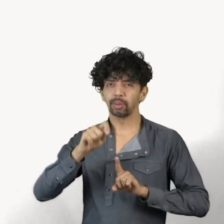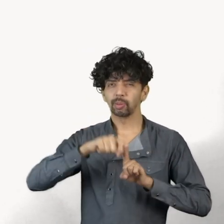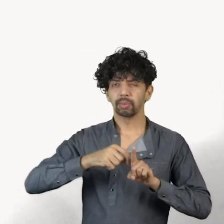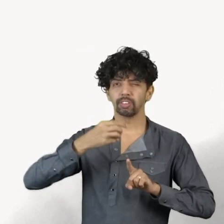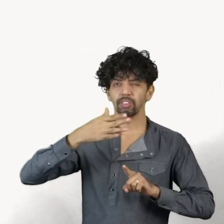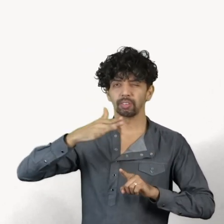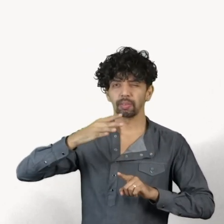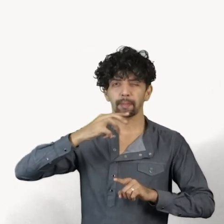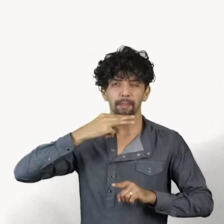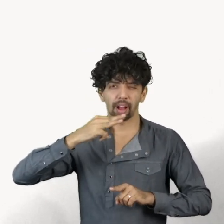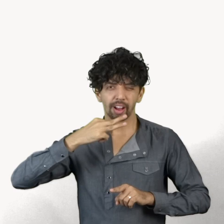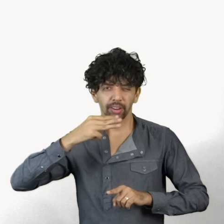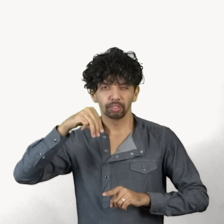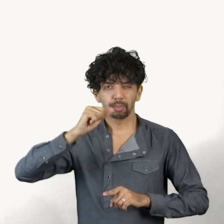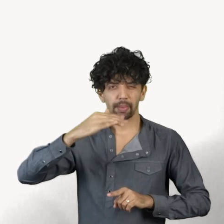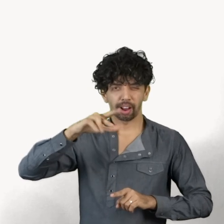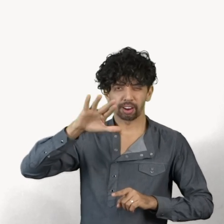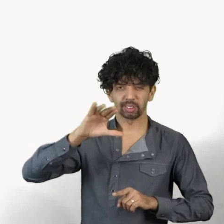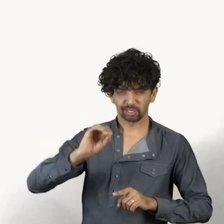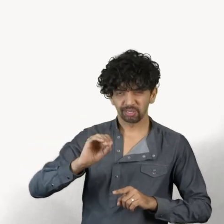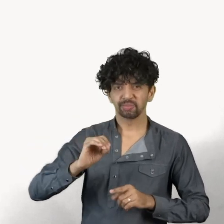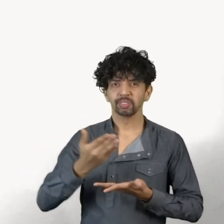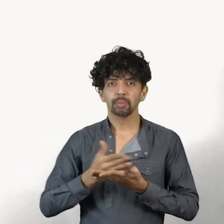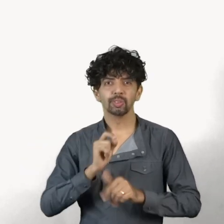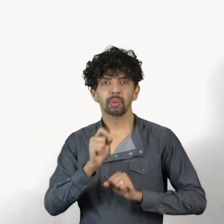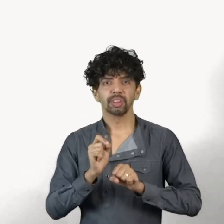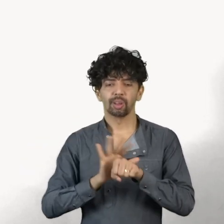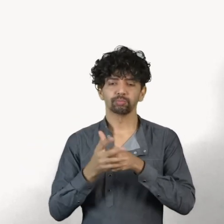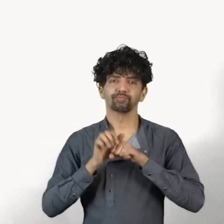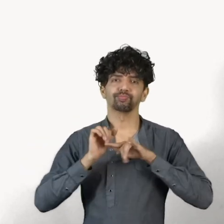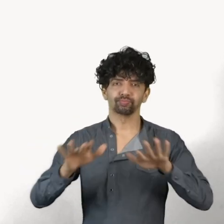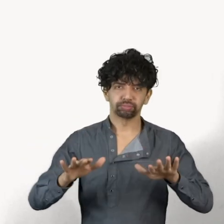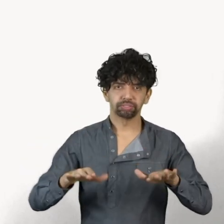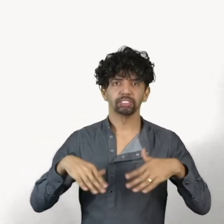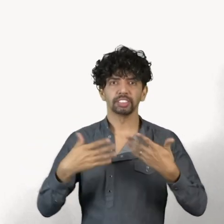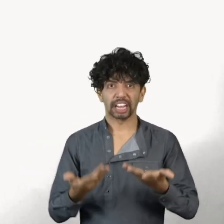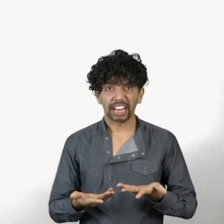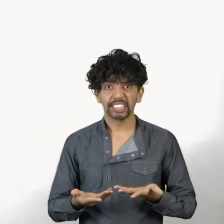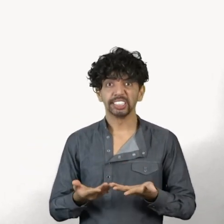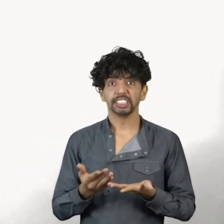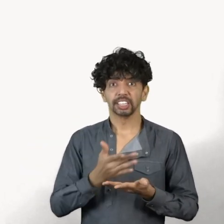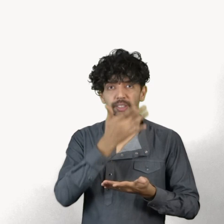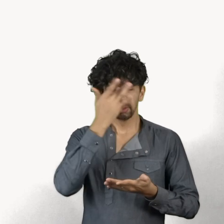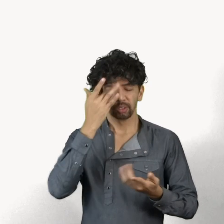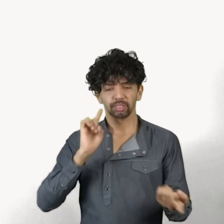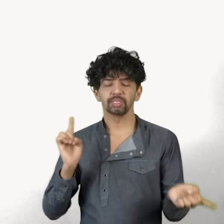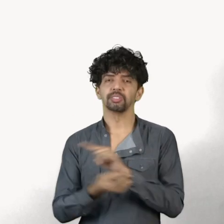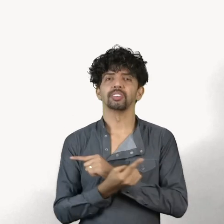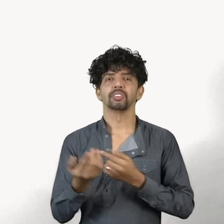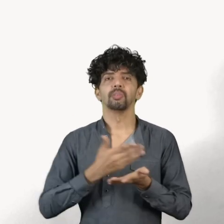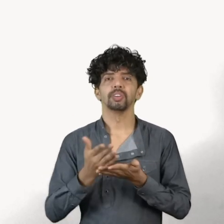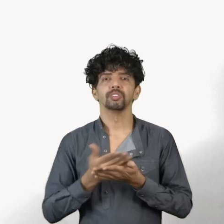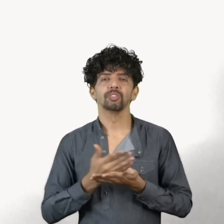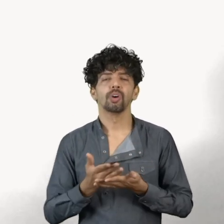nós começamos a ter um reverso. Muitas pessoas começaram a receber menos. Redução de jornadas de trabalho, o